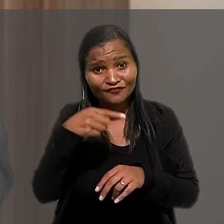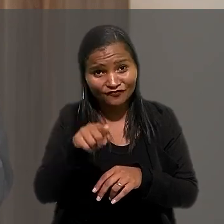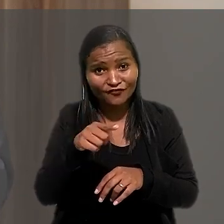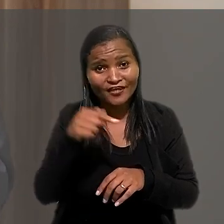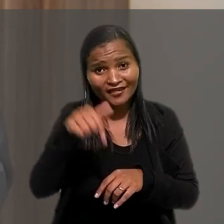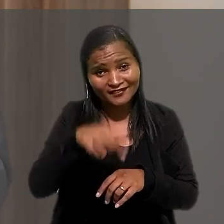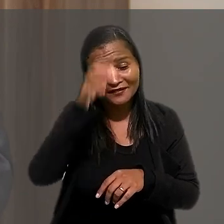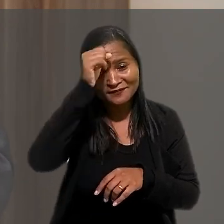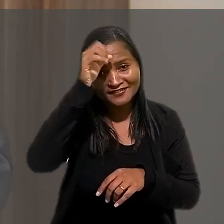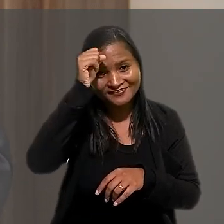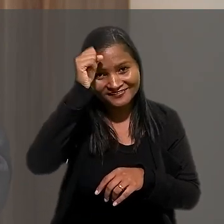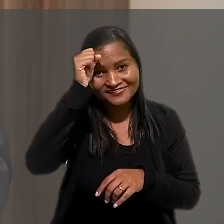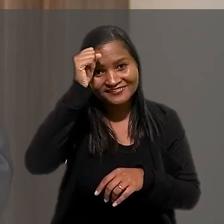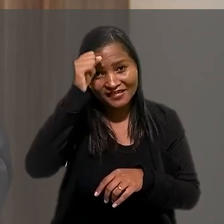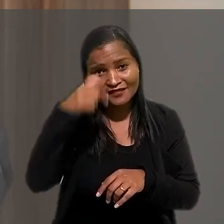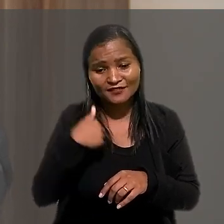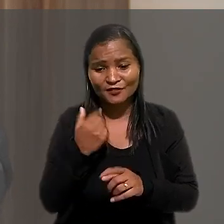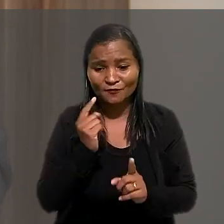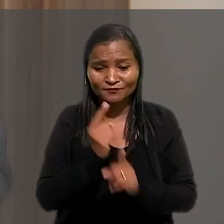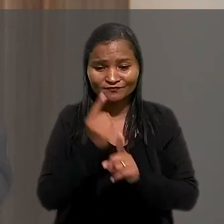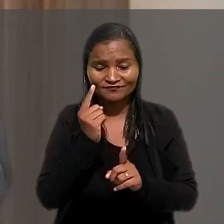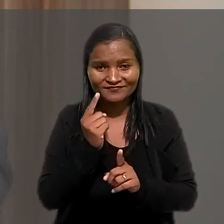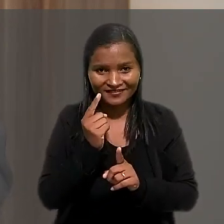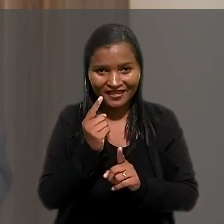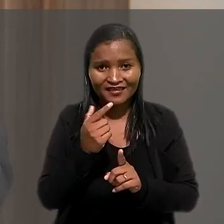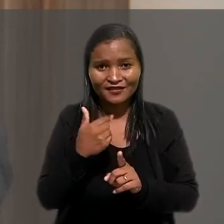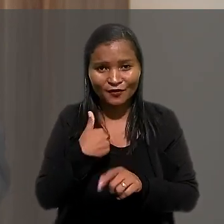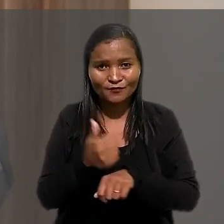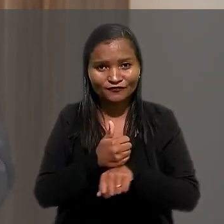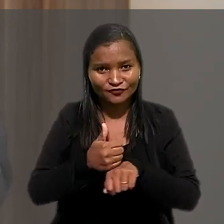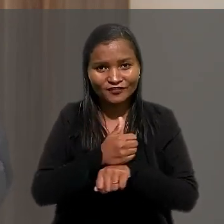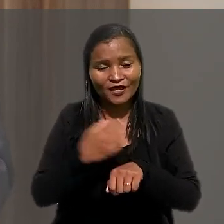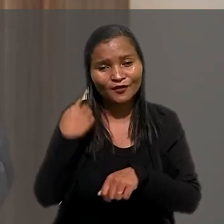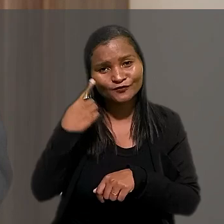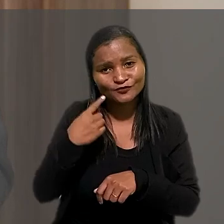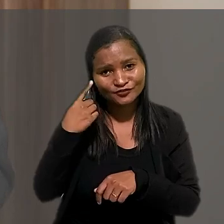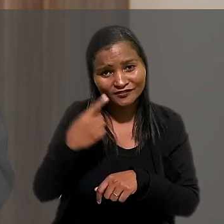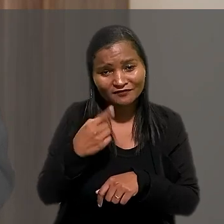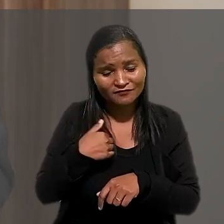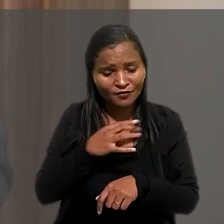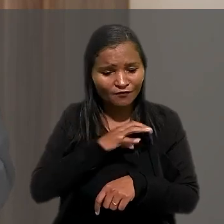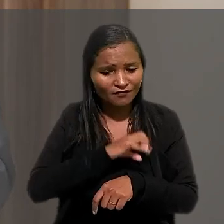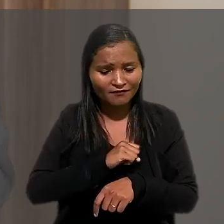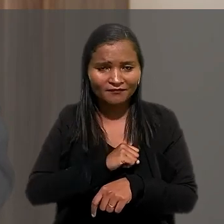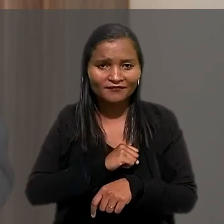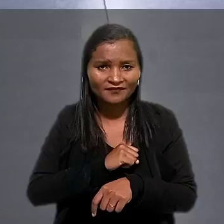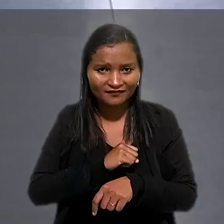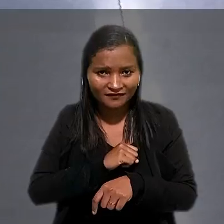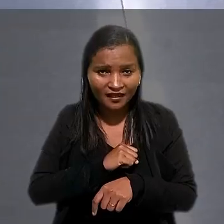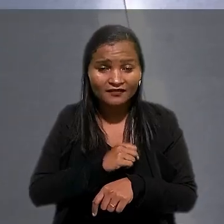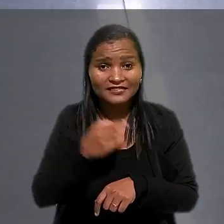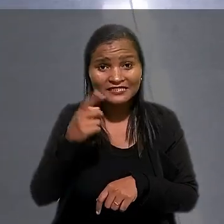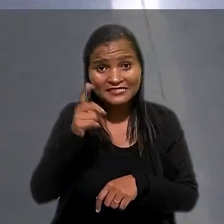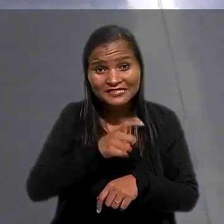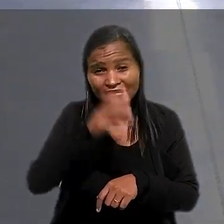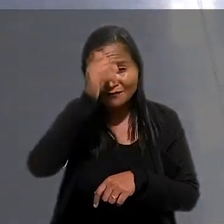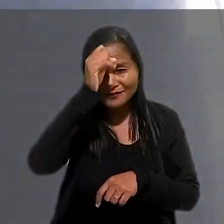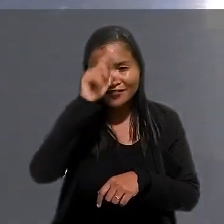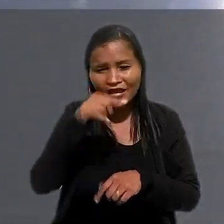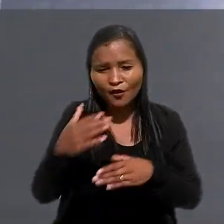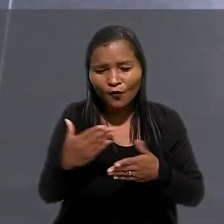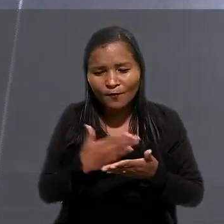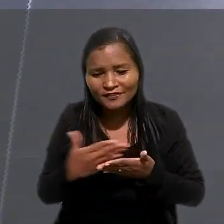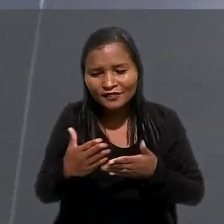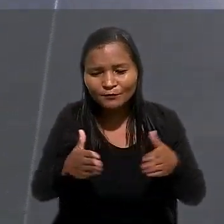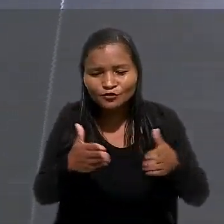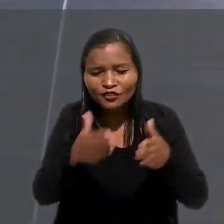aprendizagem. E nisso que eu me descobri, né, como um profissional do direito, né, e minha paixão pela advocacia veio disso. Ser aprendiz é começar uma